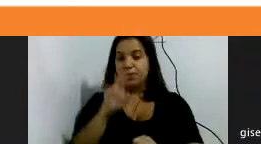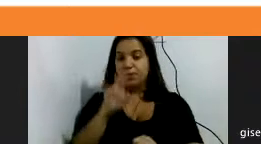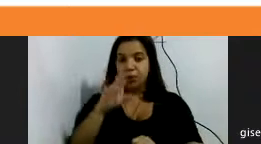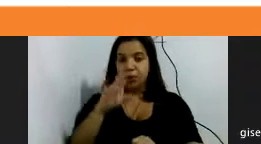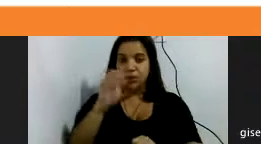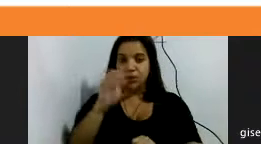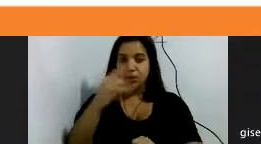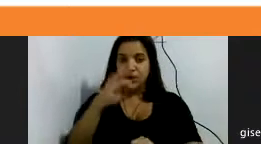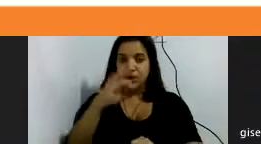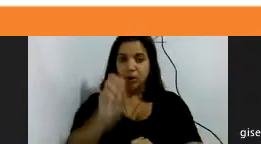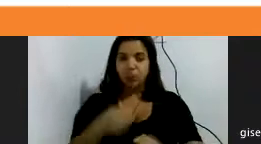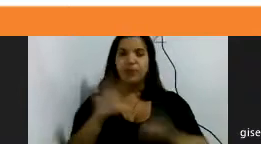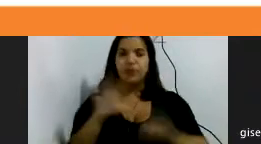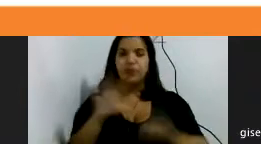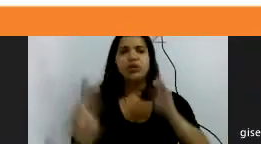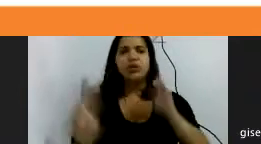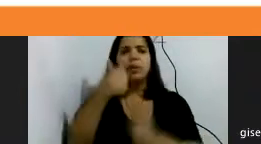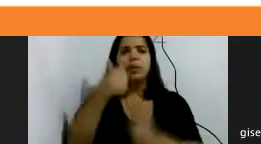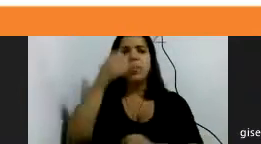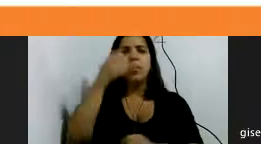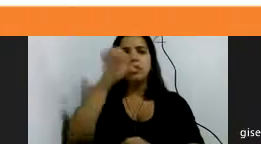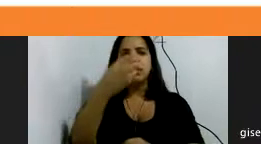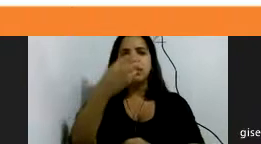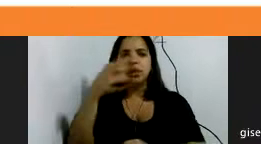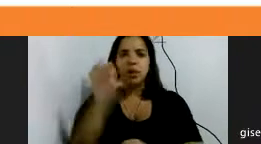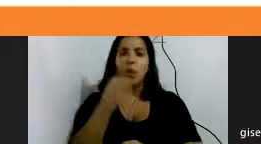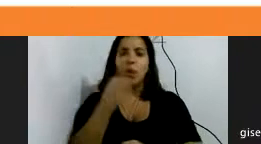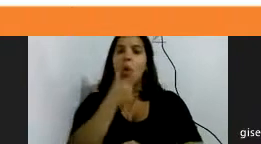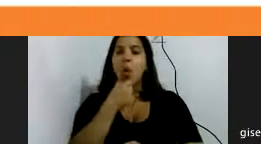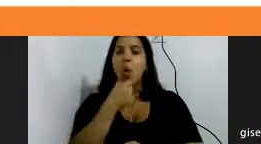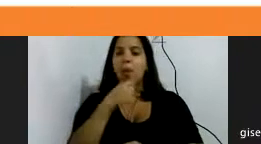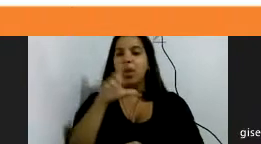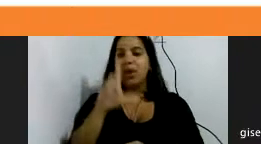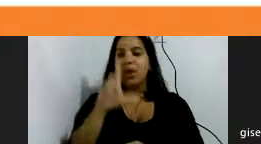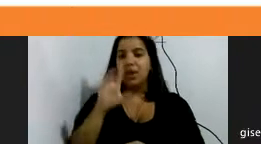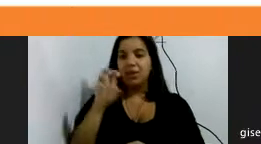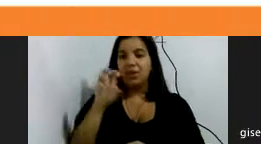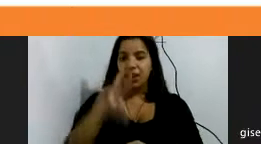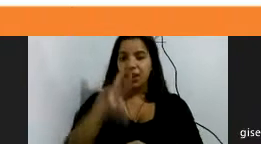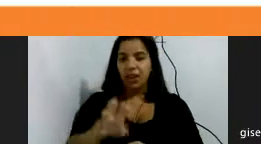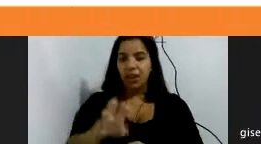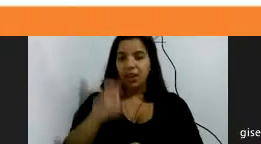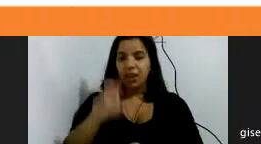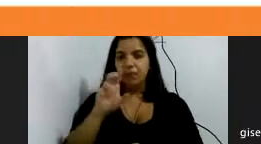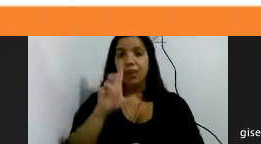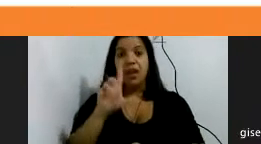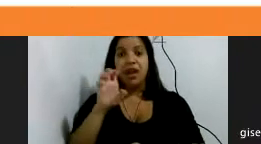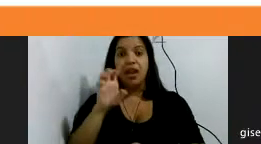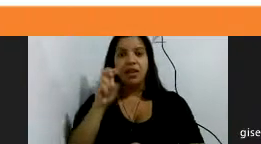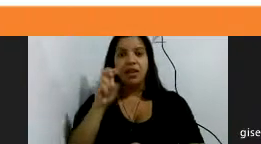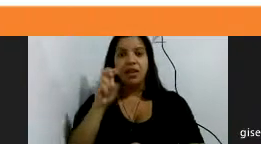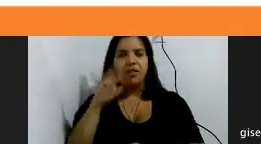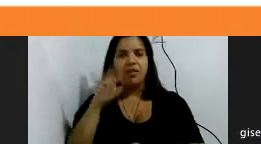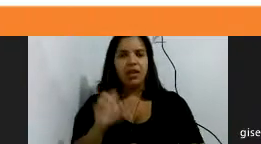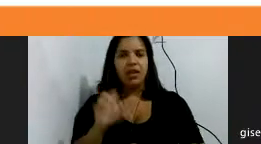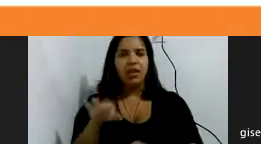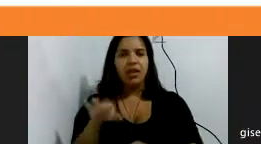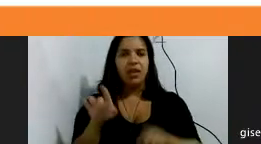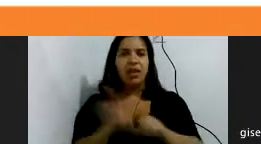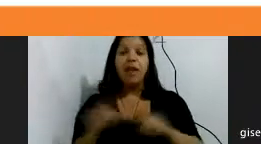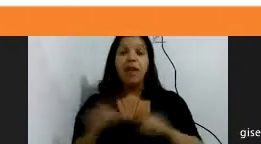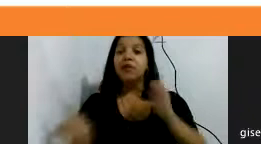descoberto em 1939 por Levine e Stetson, avaliando, então, pacientes com doença